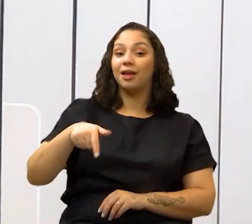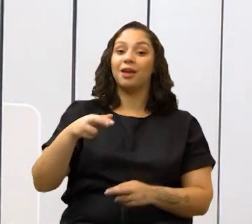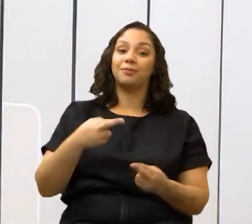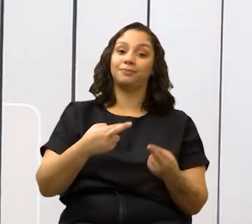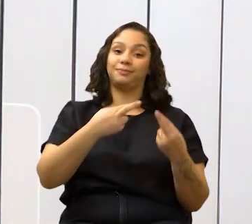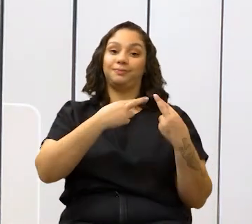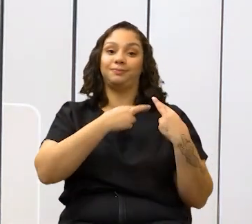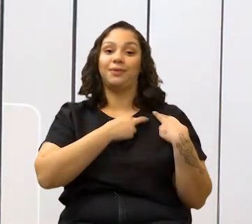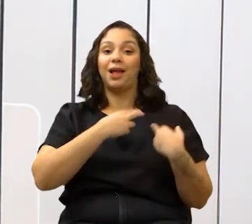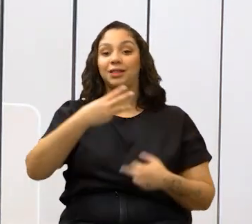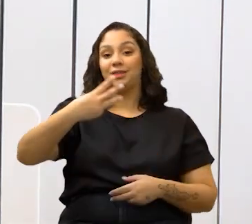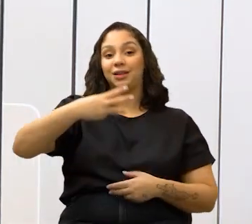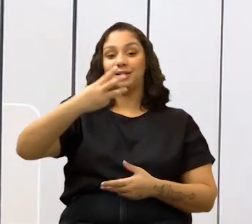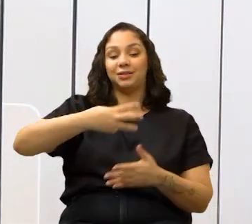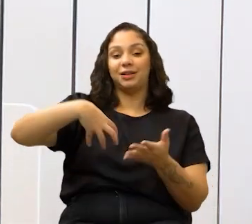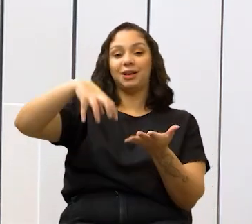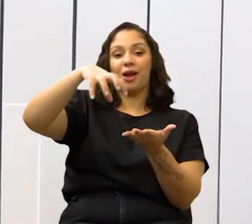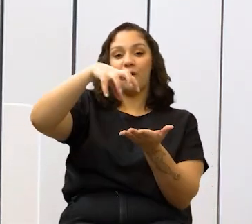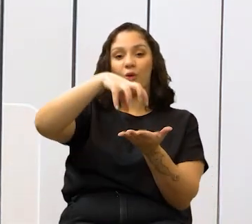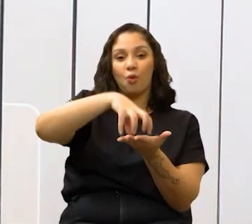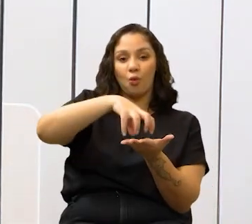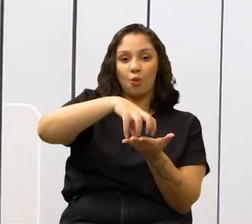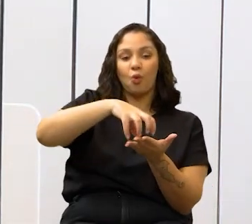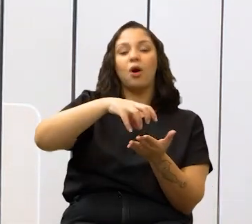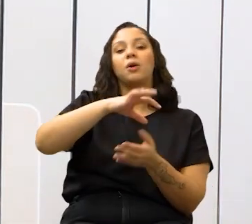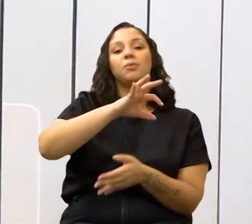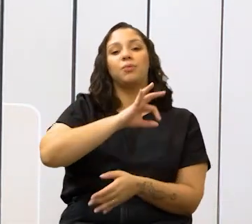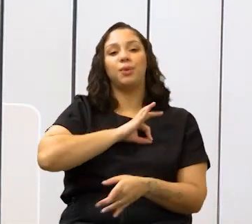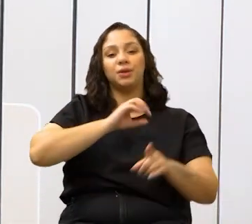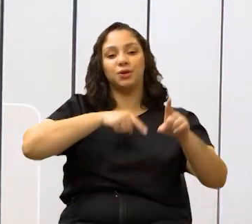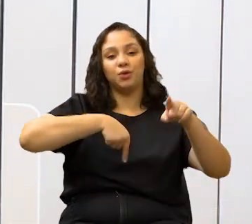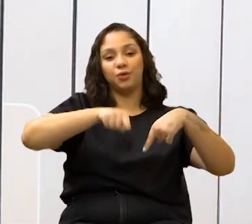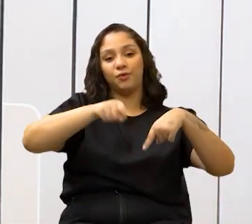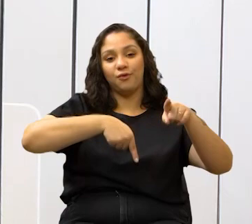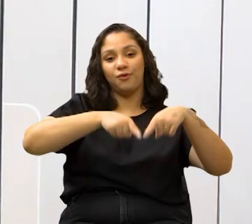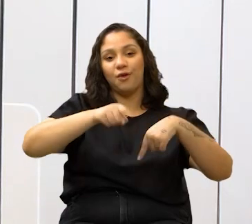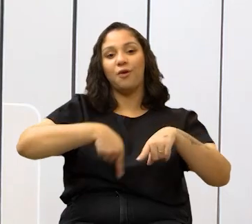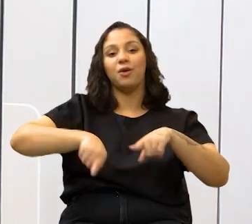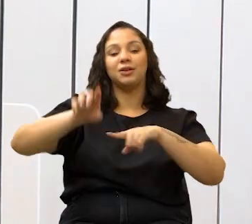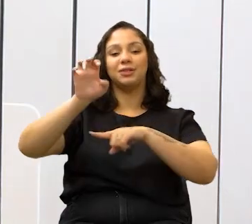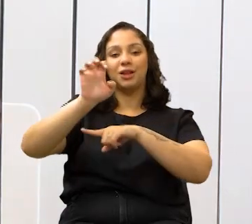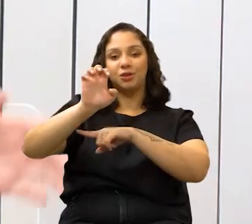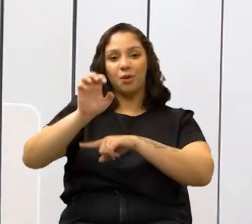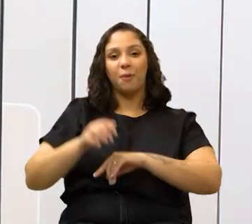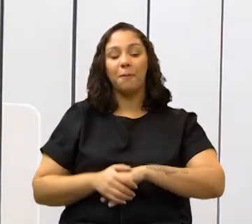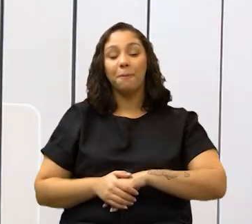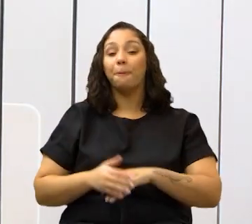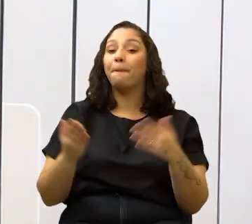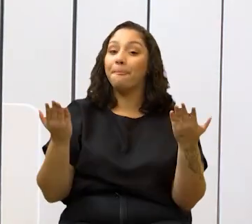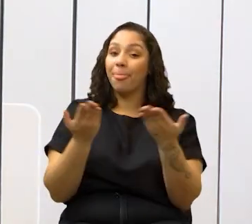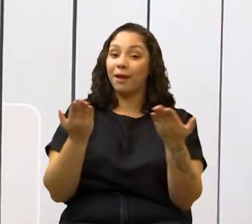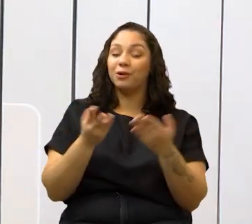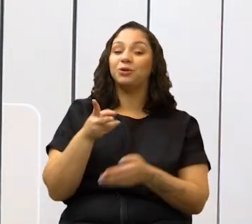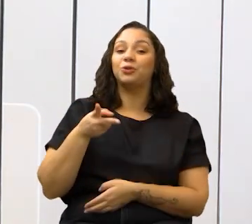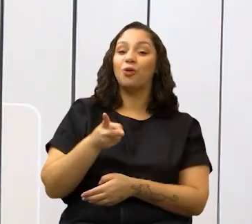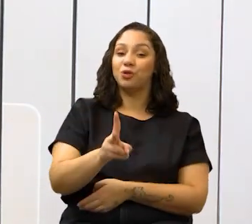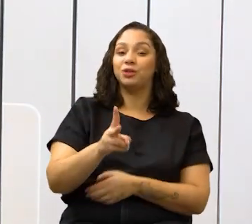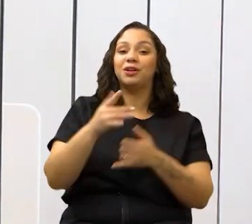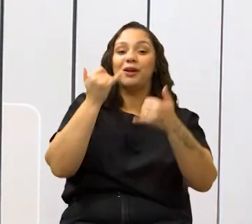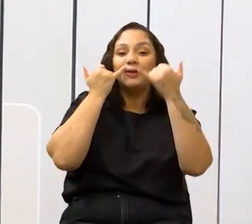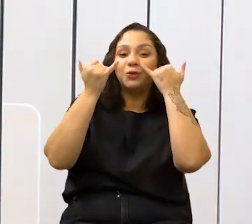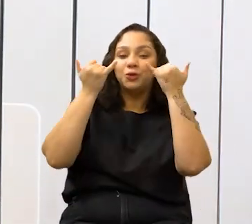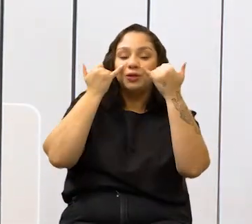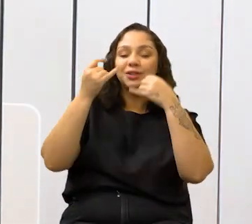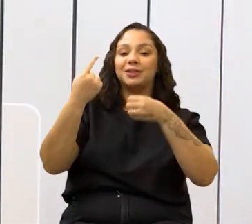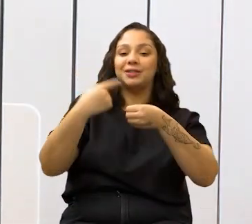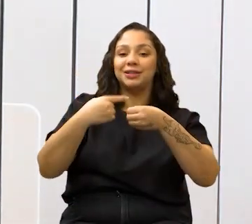da 3ª Companhia do 4º Batalhão da Polícia Rodoviária Estadual. A gente segue aqui com as notícias da